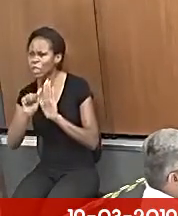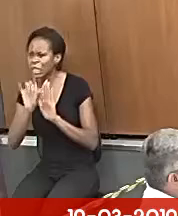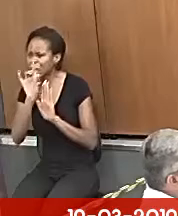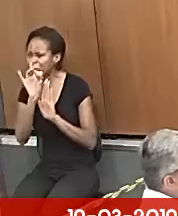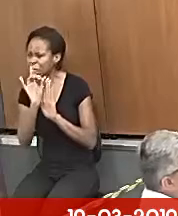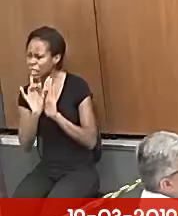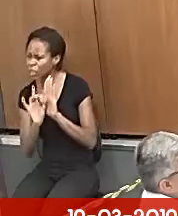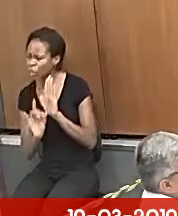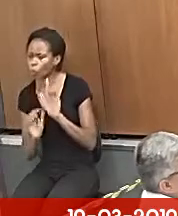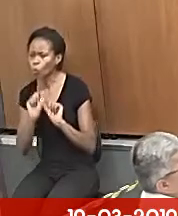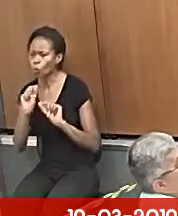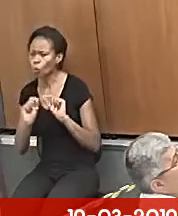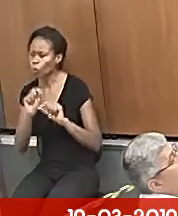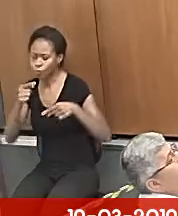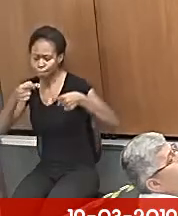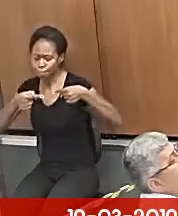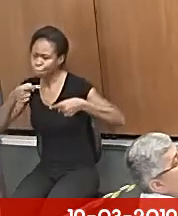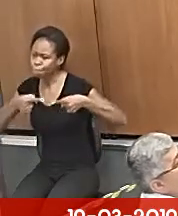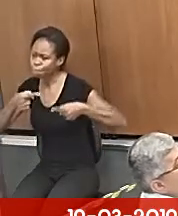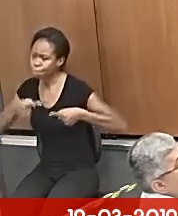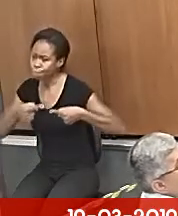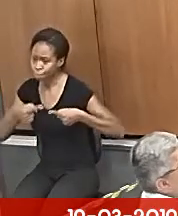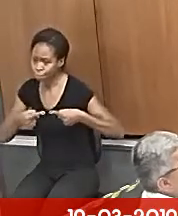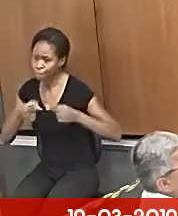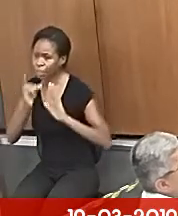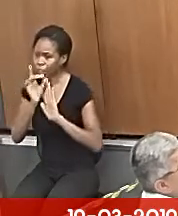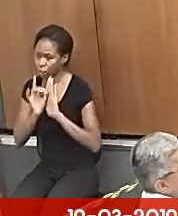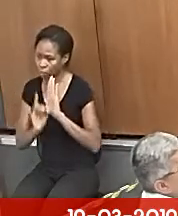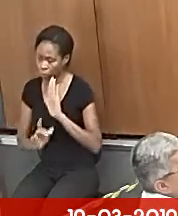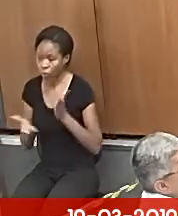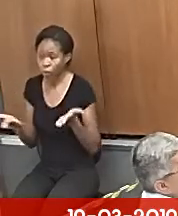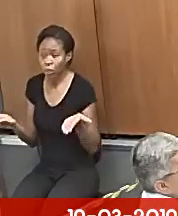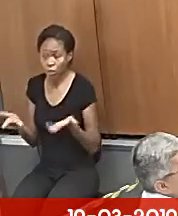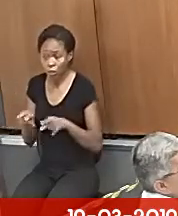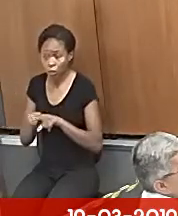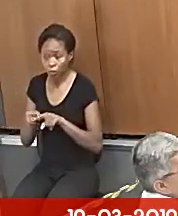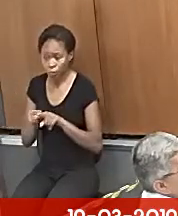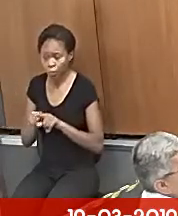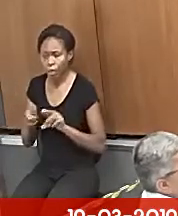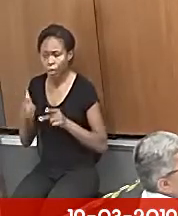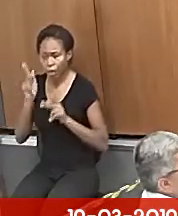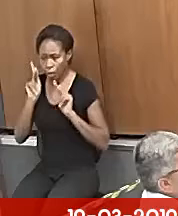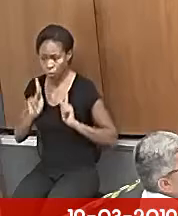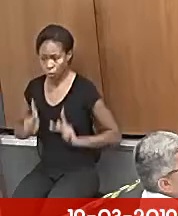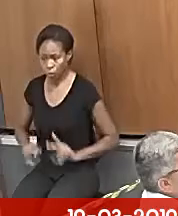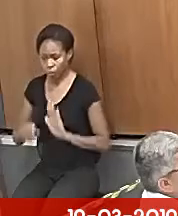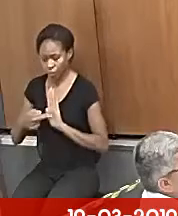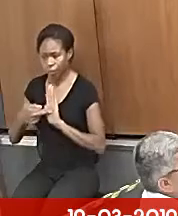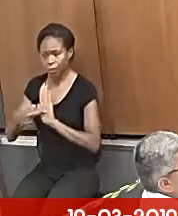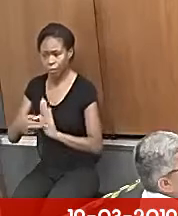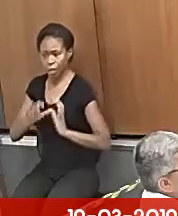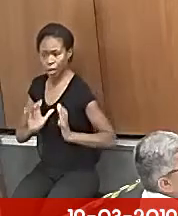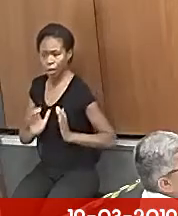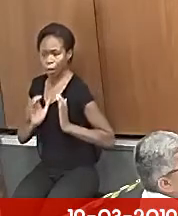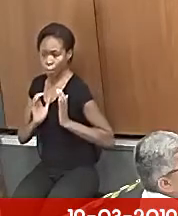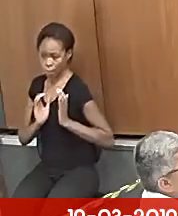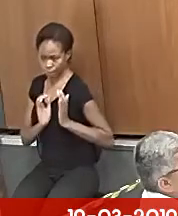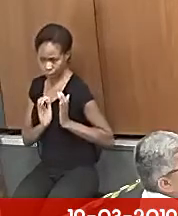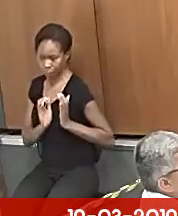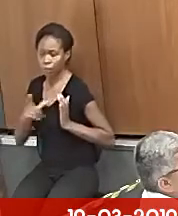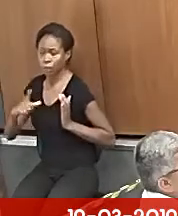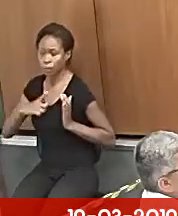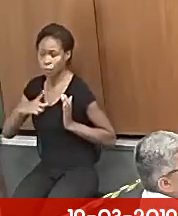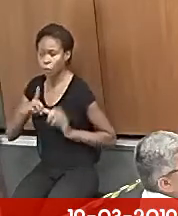datas não é isso que está aqui também a representante da apae nós temos o dia estadual das apaes e